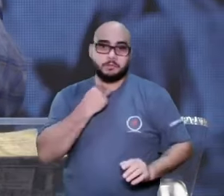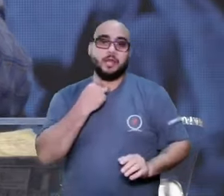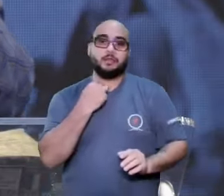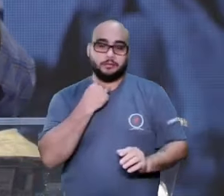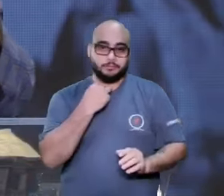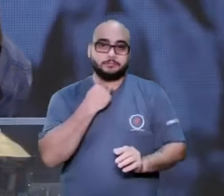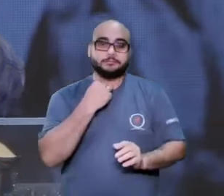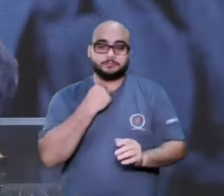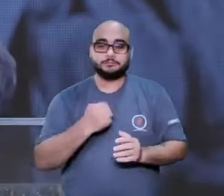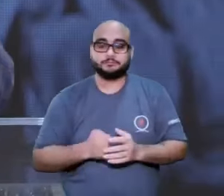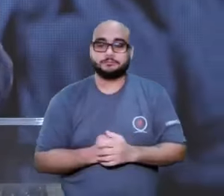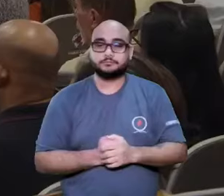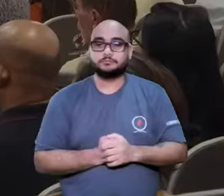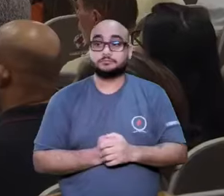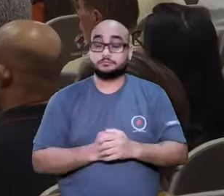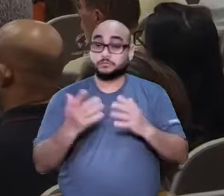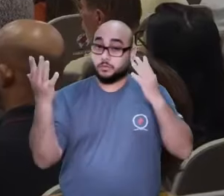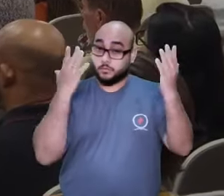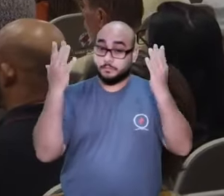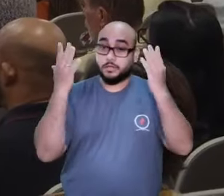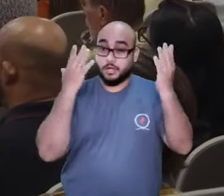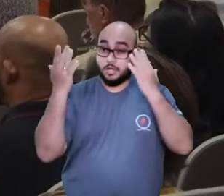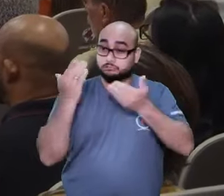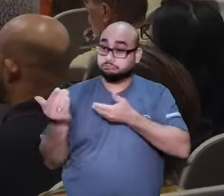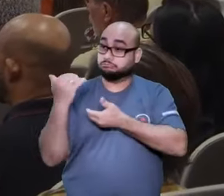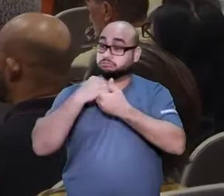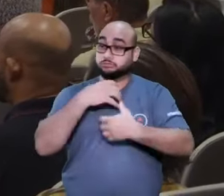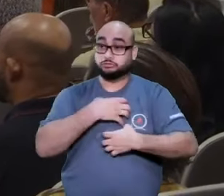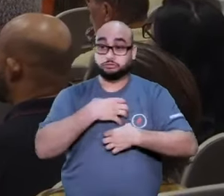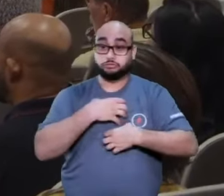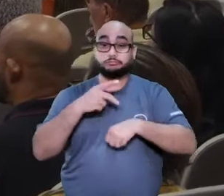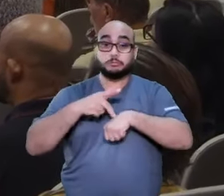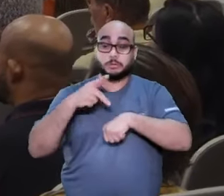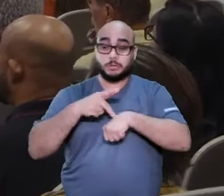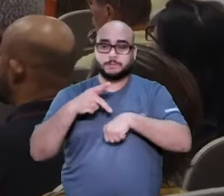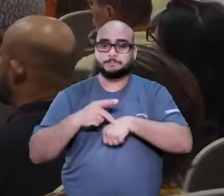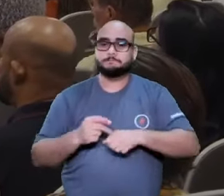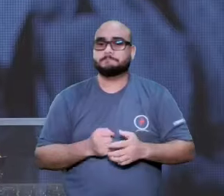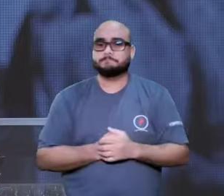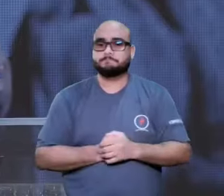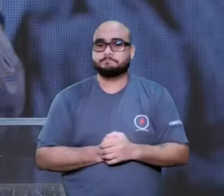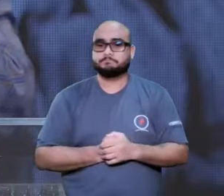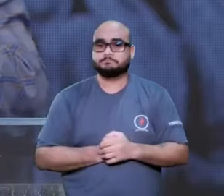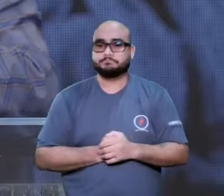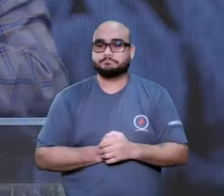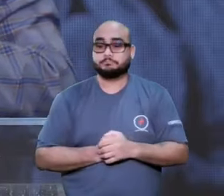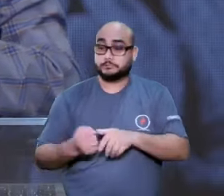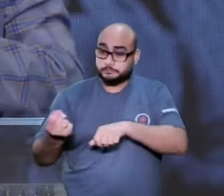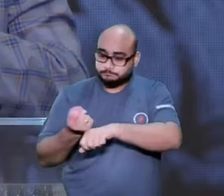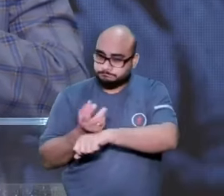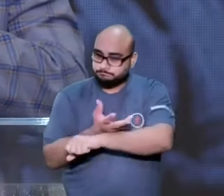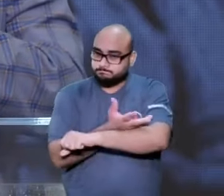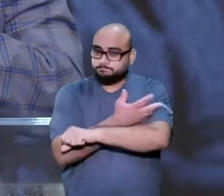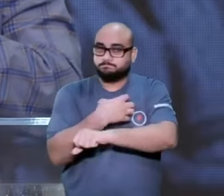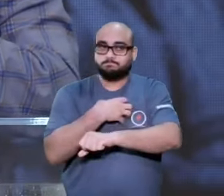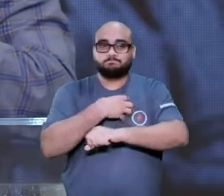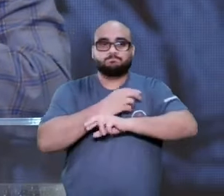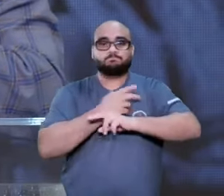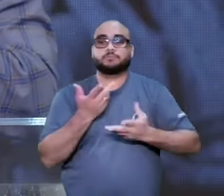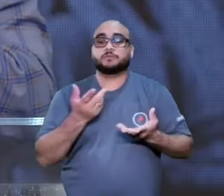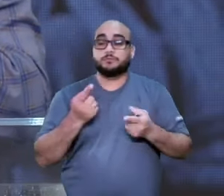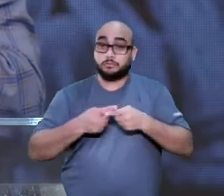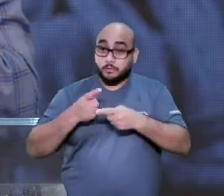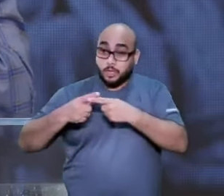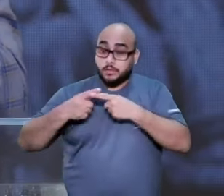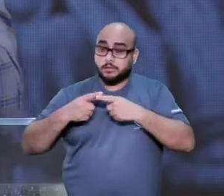o diagnóstico do seu homem emocional e quando ele diz tir pedra porque na Ótica